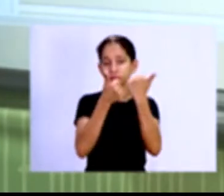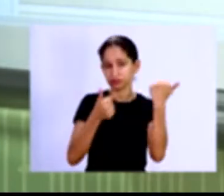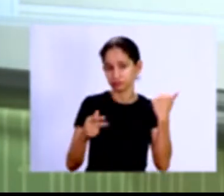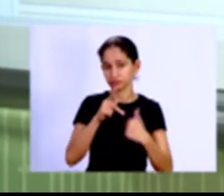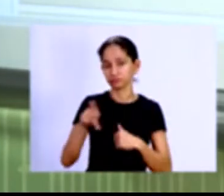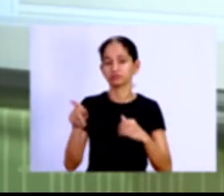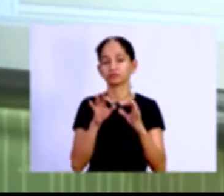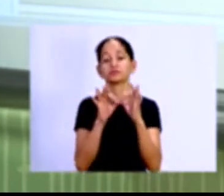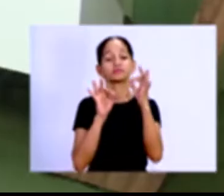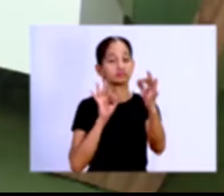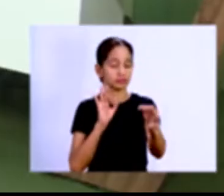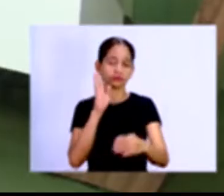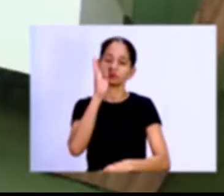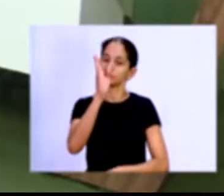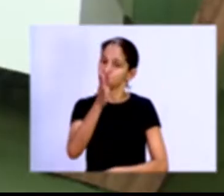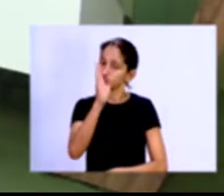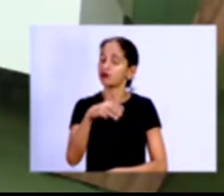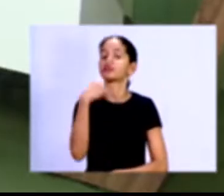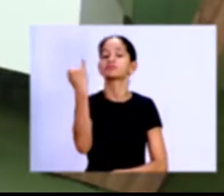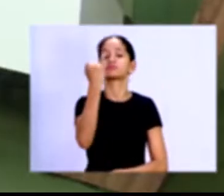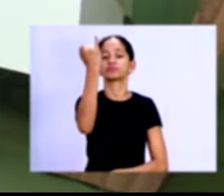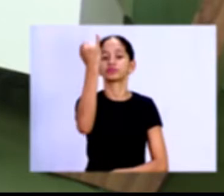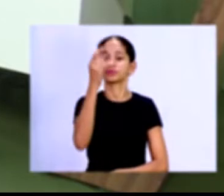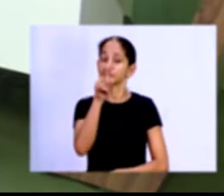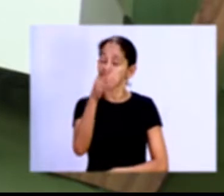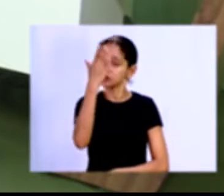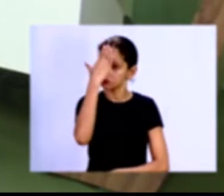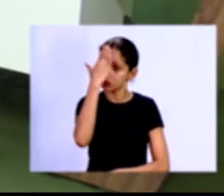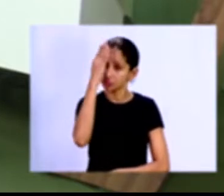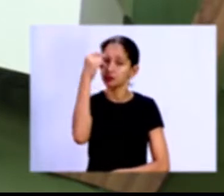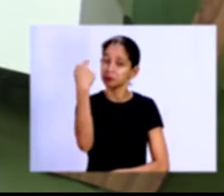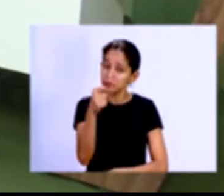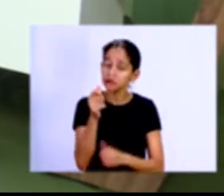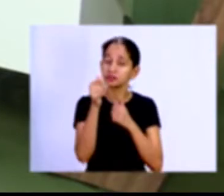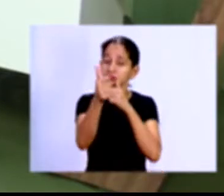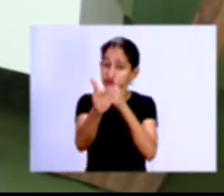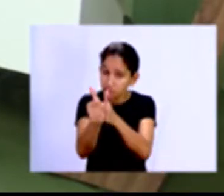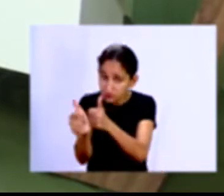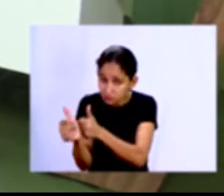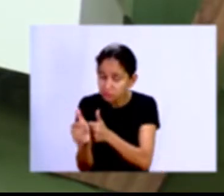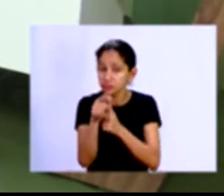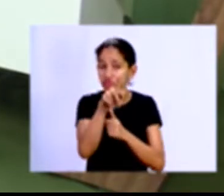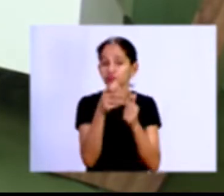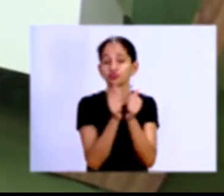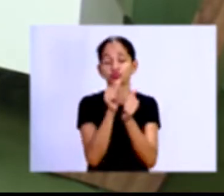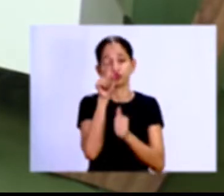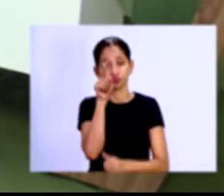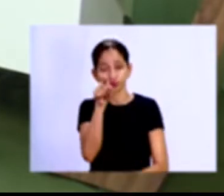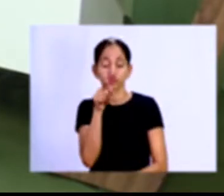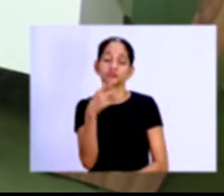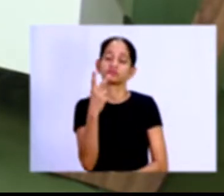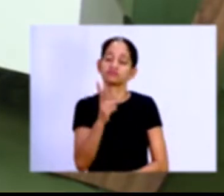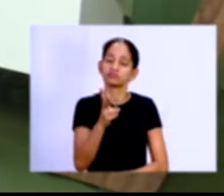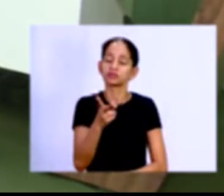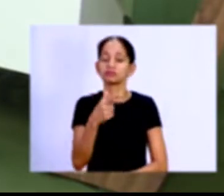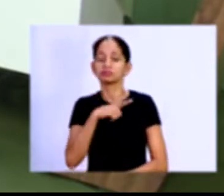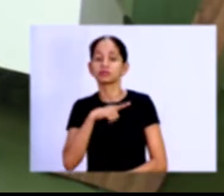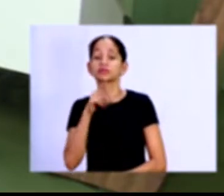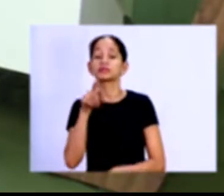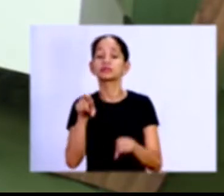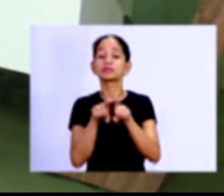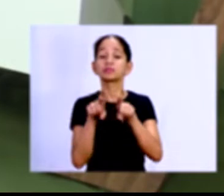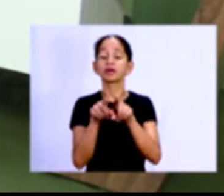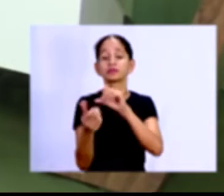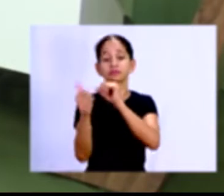professor, a respeito da importância dos tutores nesse acompanhamento, para que a gente tenha também a questão